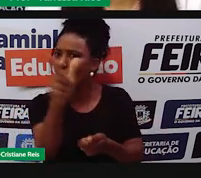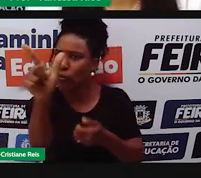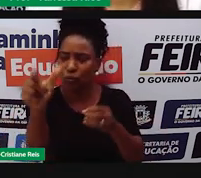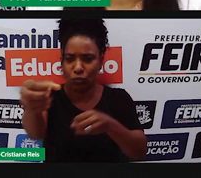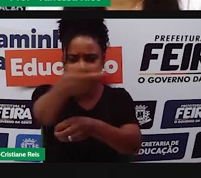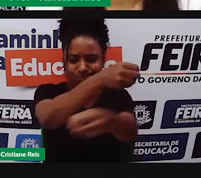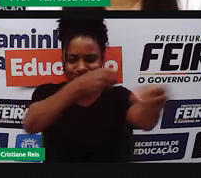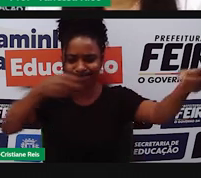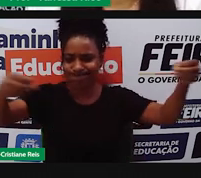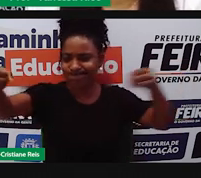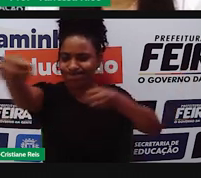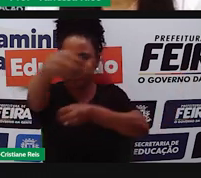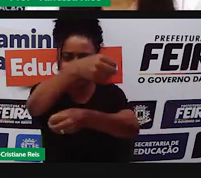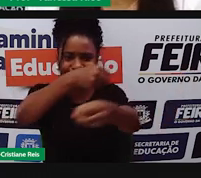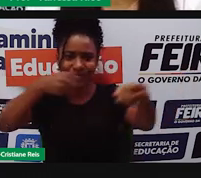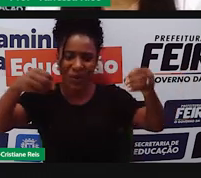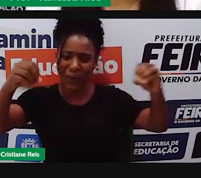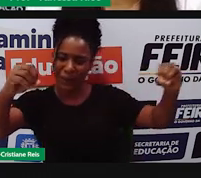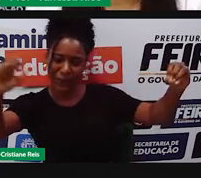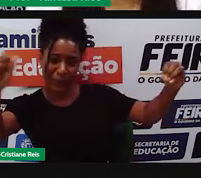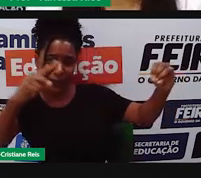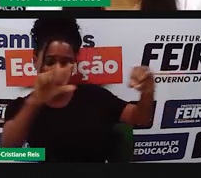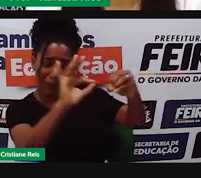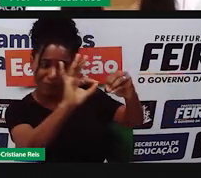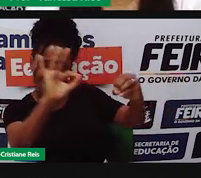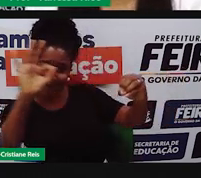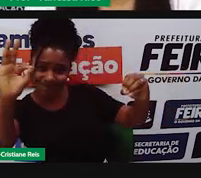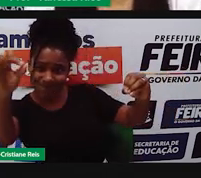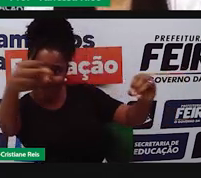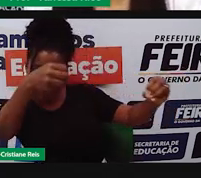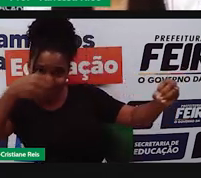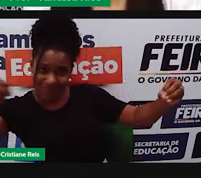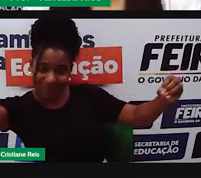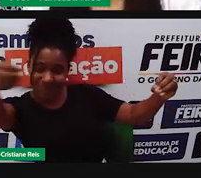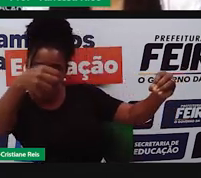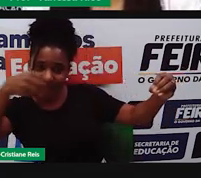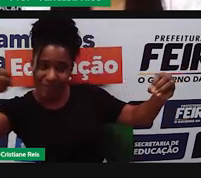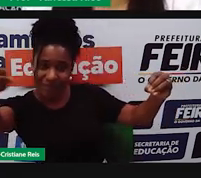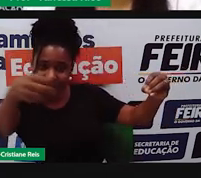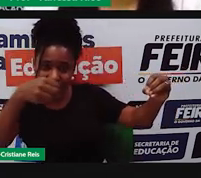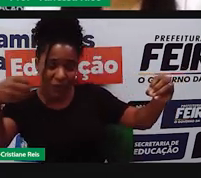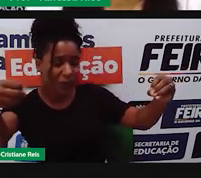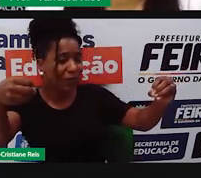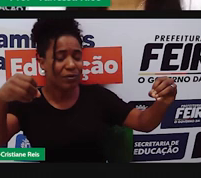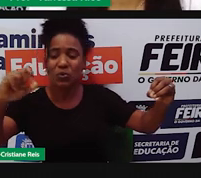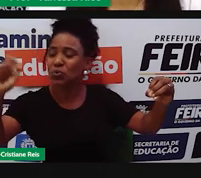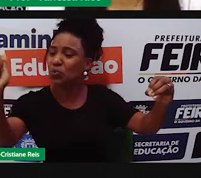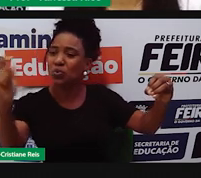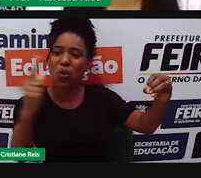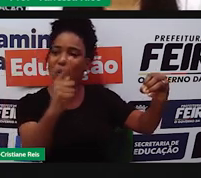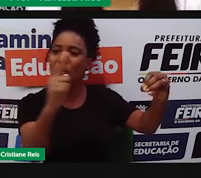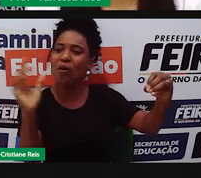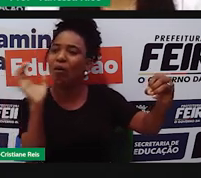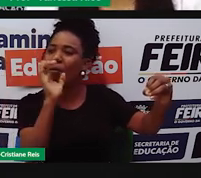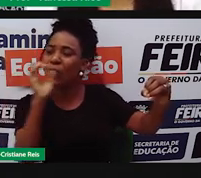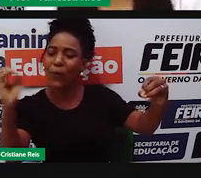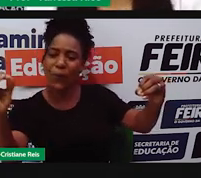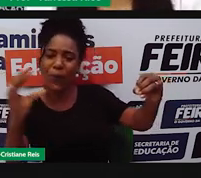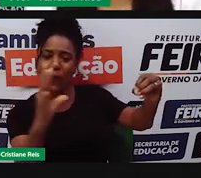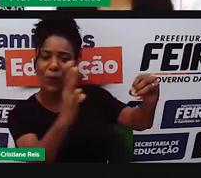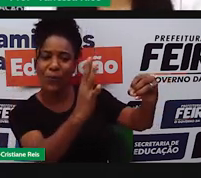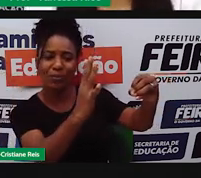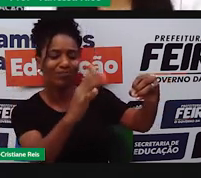tem essa organização. Apesar de estarem aí, né, também girando ao redor do Sol, não possuem as